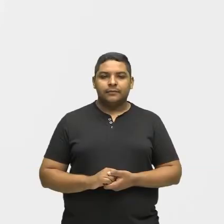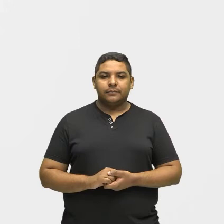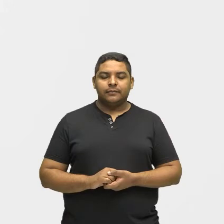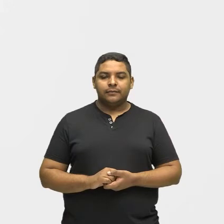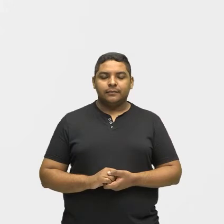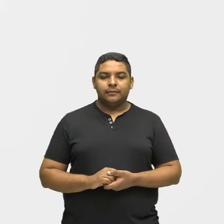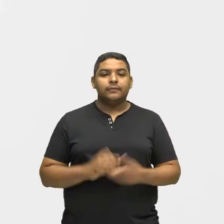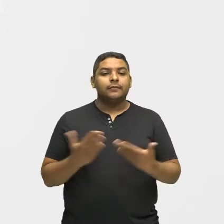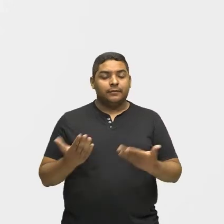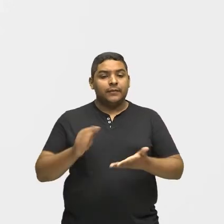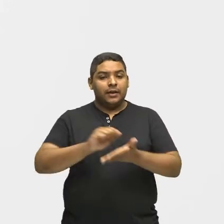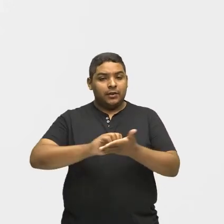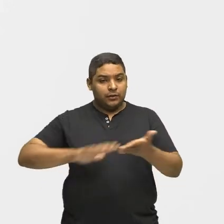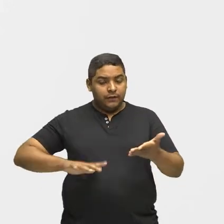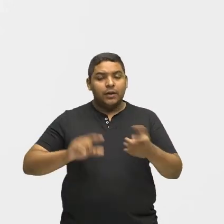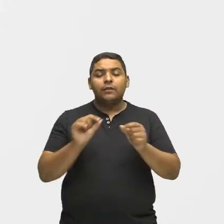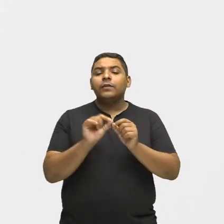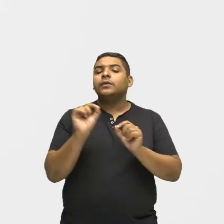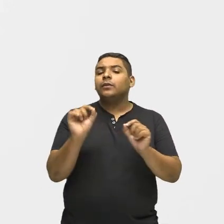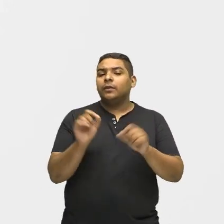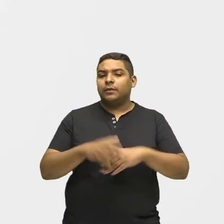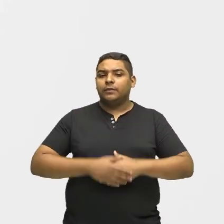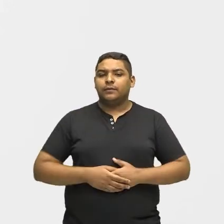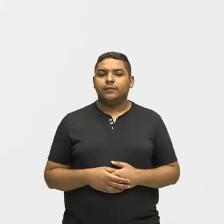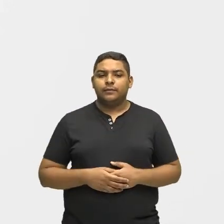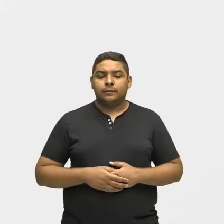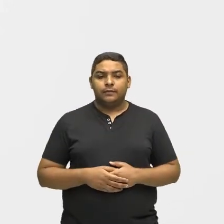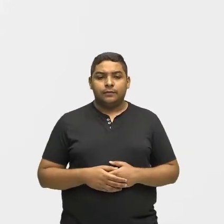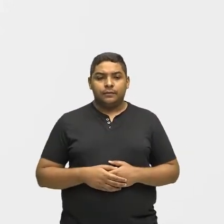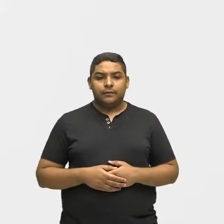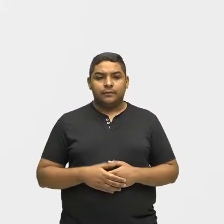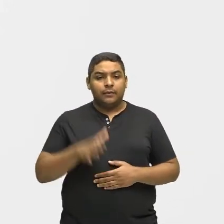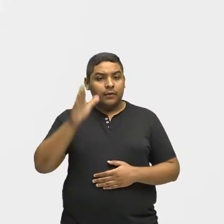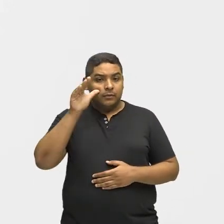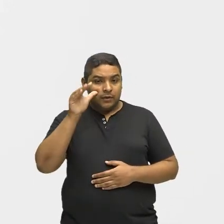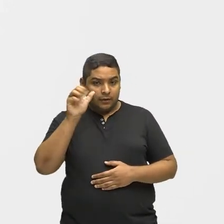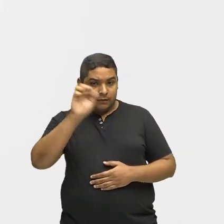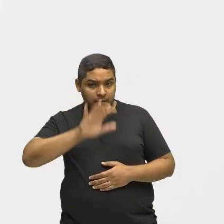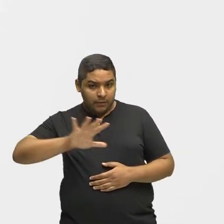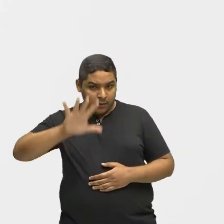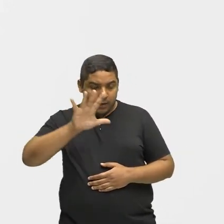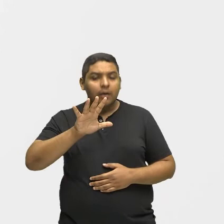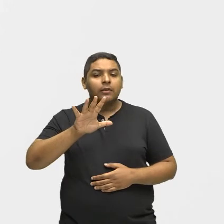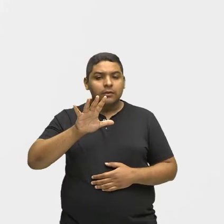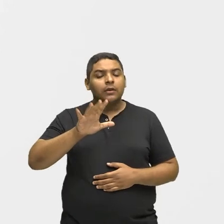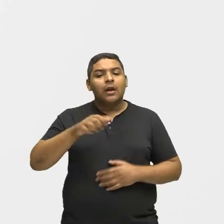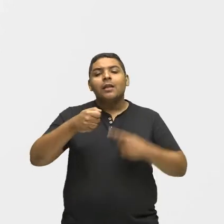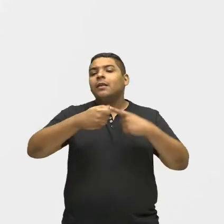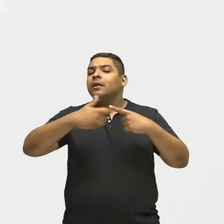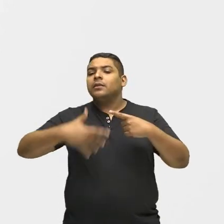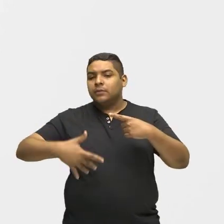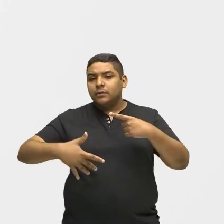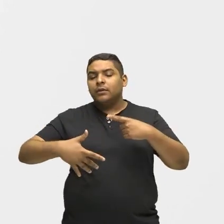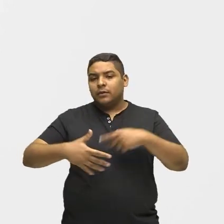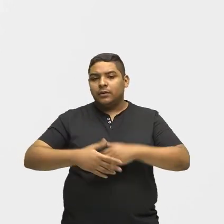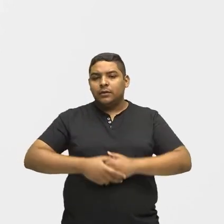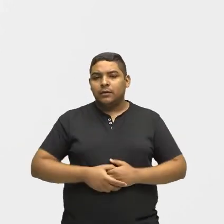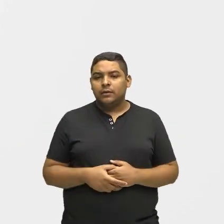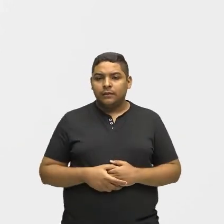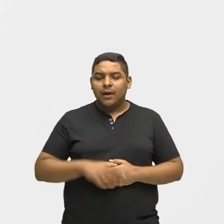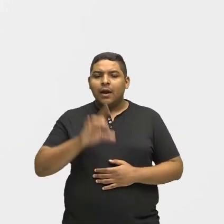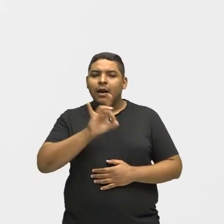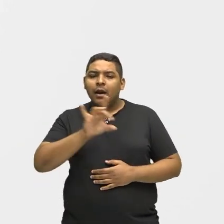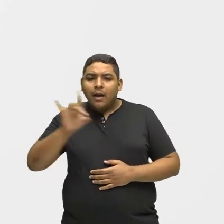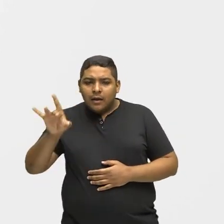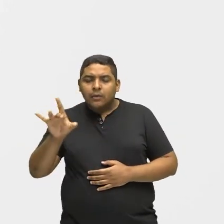Bem, na nossa atividade vocês vão fazer o seguinte: observe as imagens e descreva as ações de cada um utilizando o present continuous. Então é